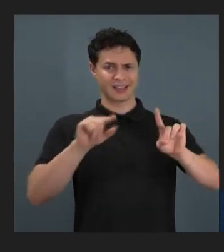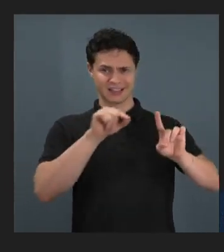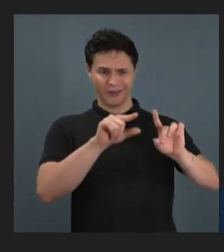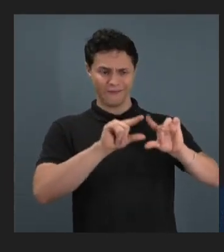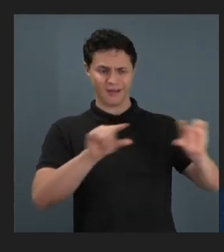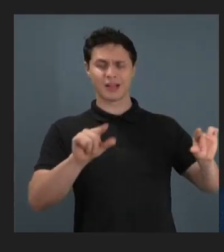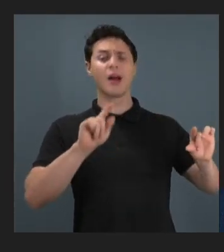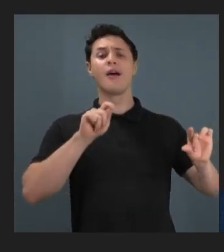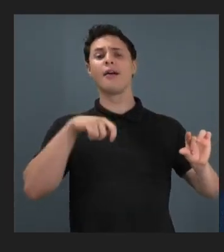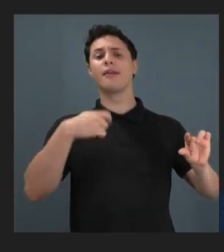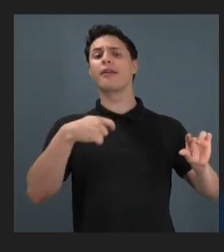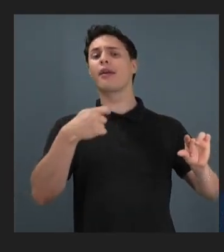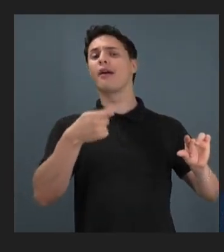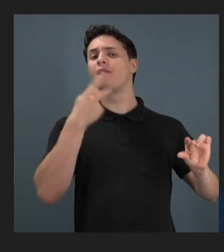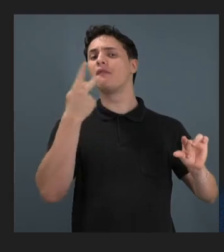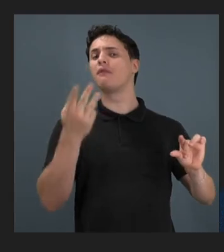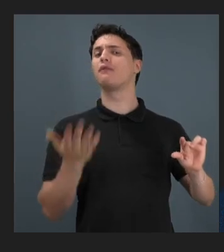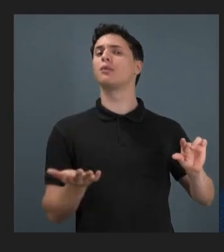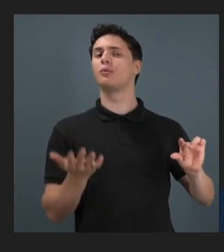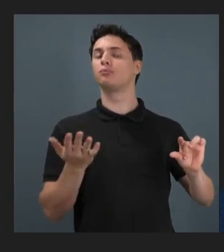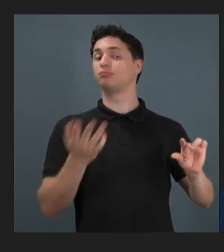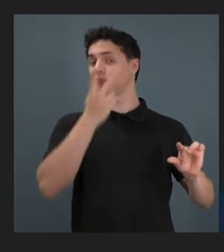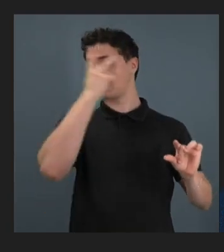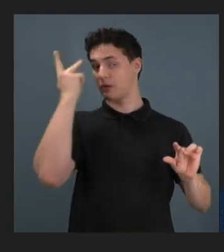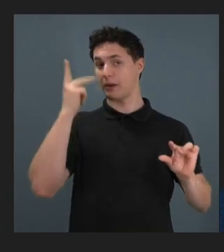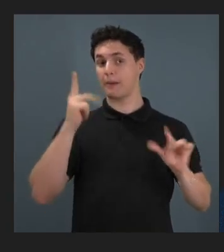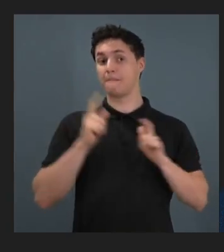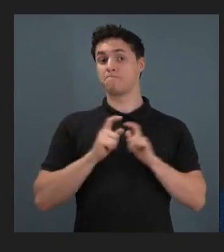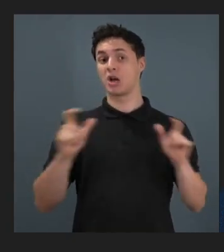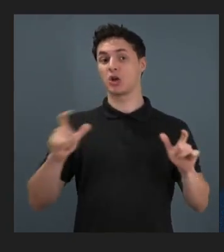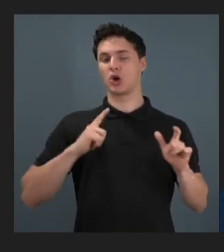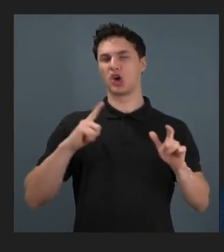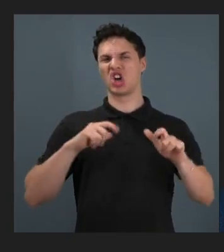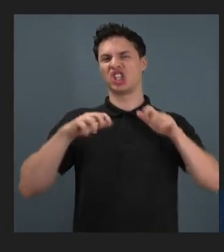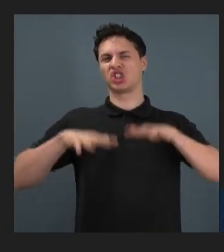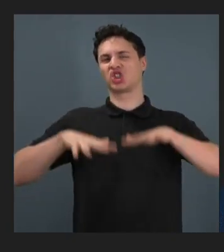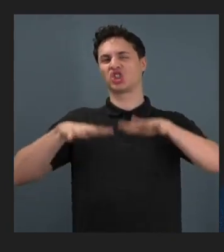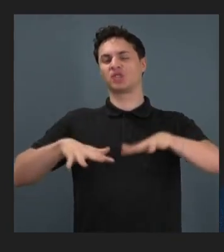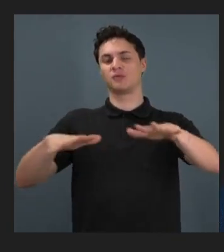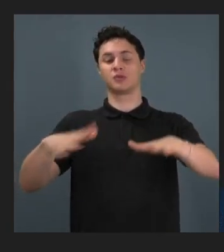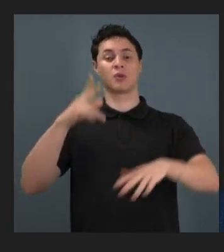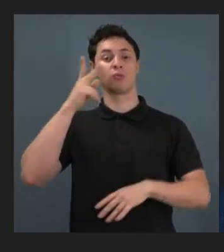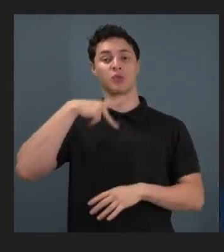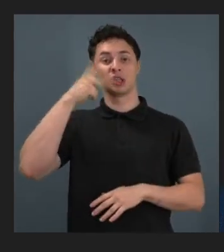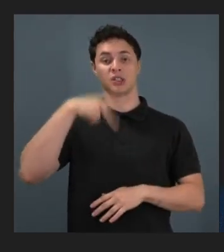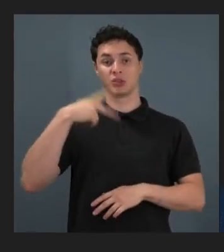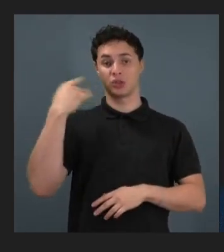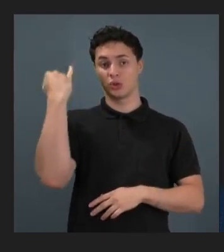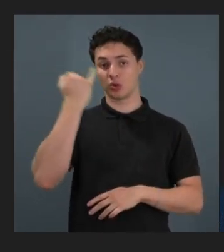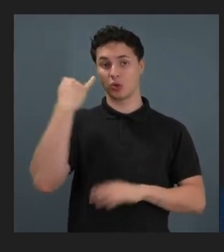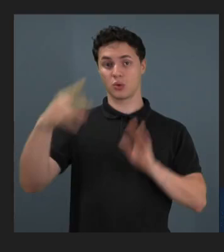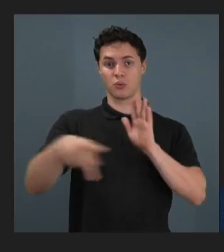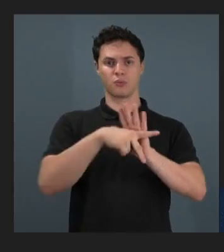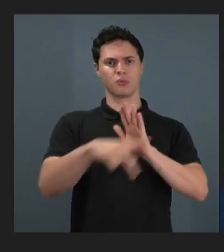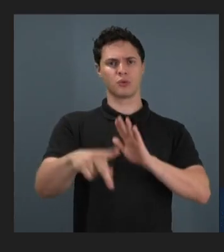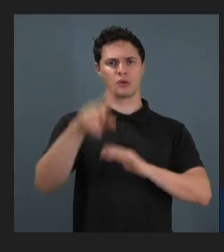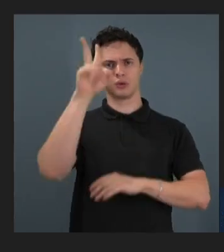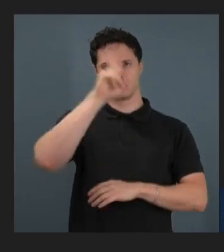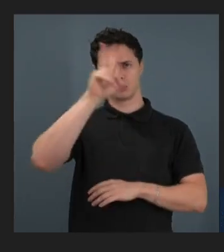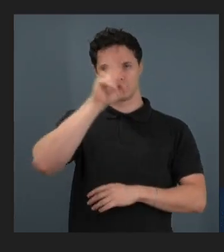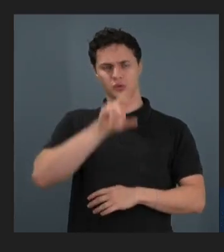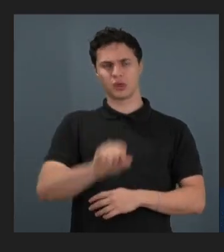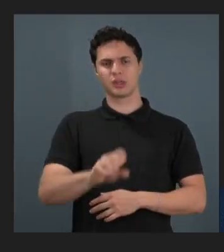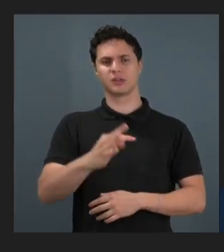foram proferidas por um dos maiores ativistas políticos ideológicos da história do STF